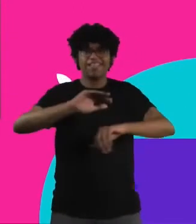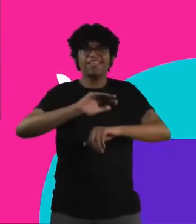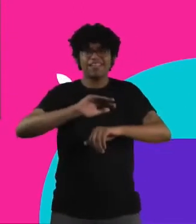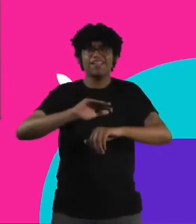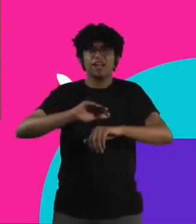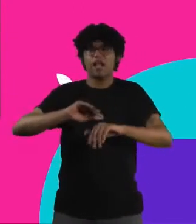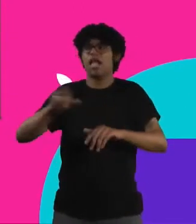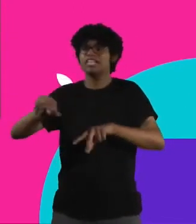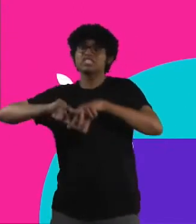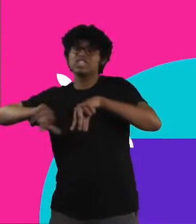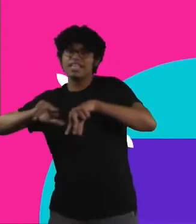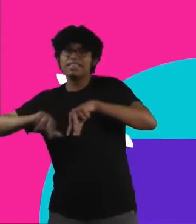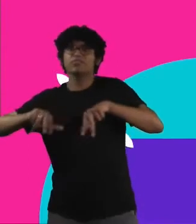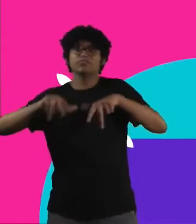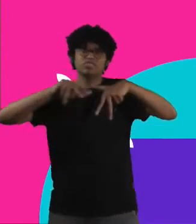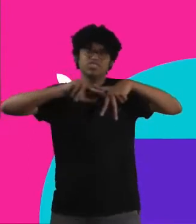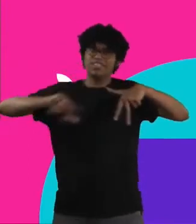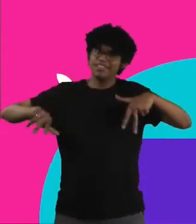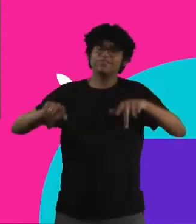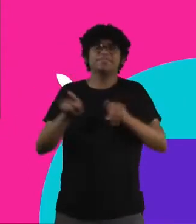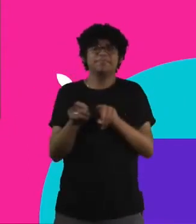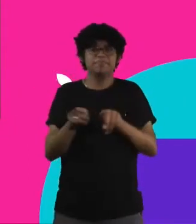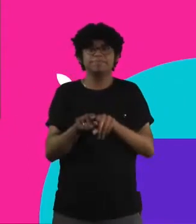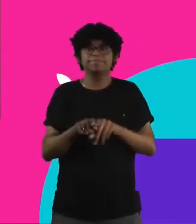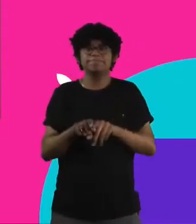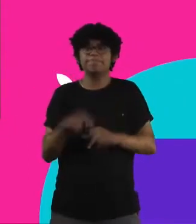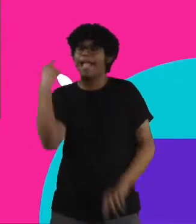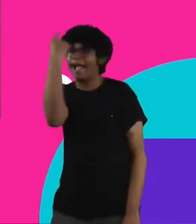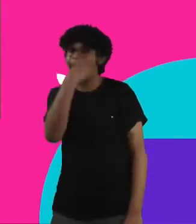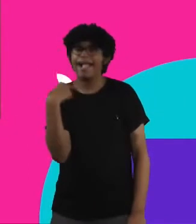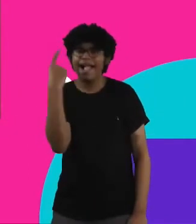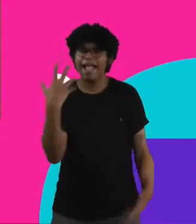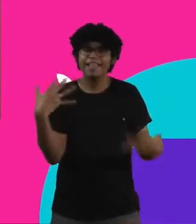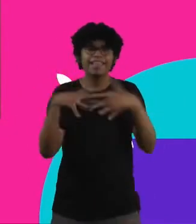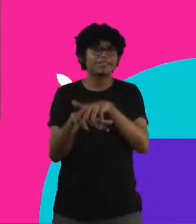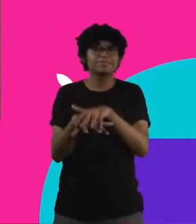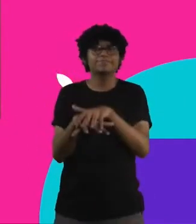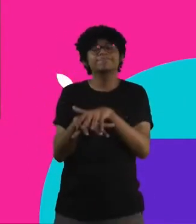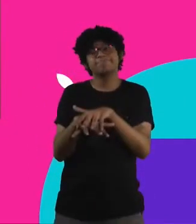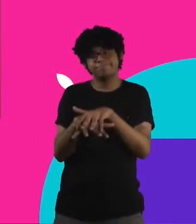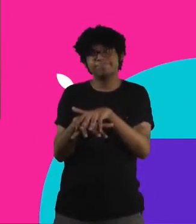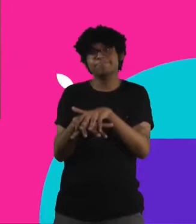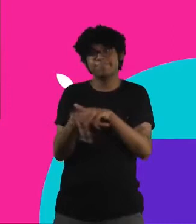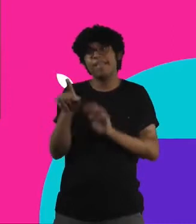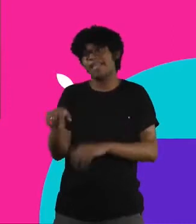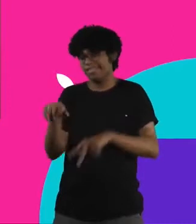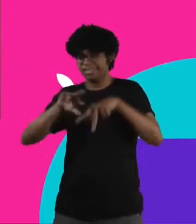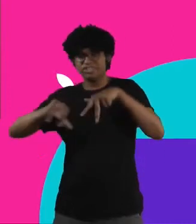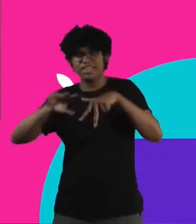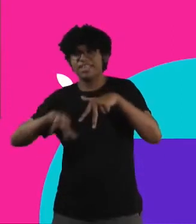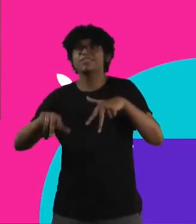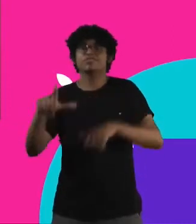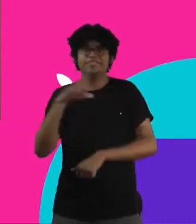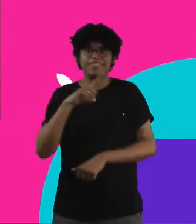demarcação de gênero. Então, quando a gente pensa, né, qual é a cara da exclusão? Essa cara, ela tem gênero, ela tem cor, ela tem